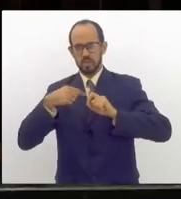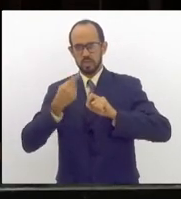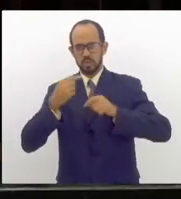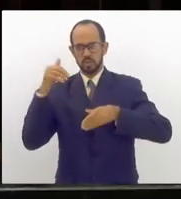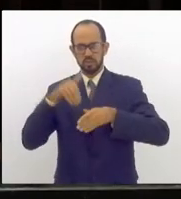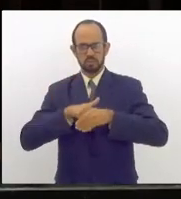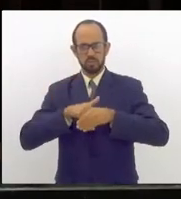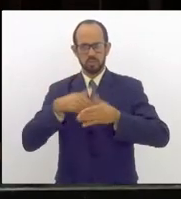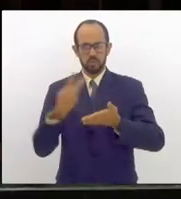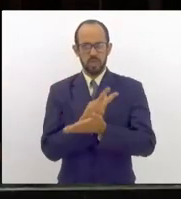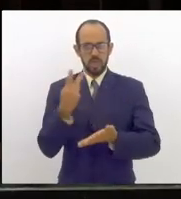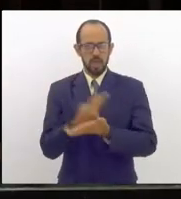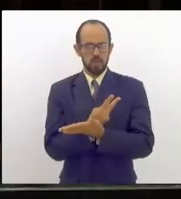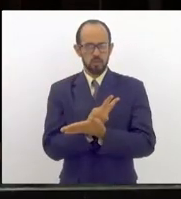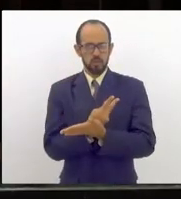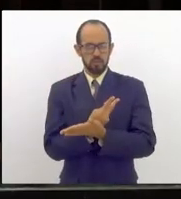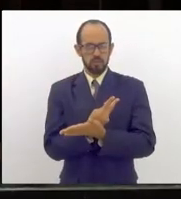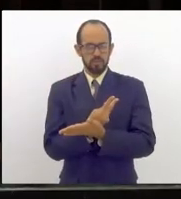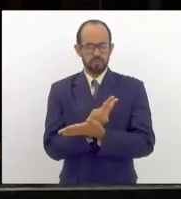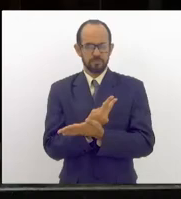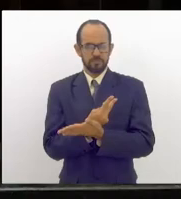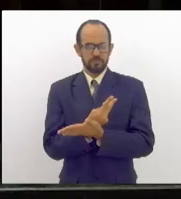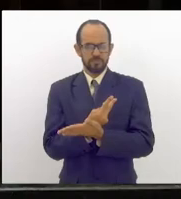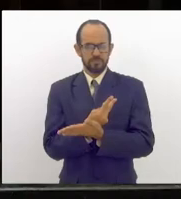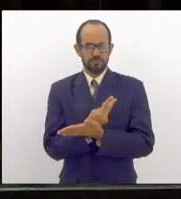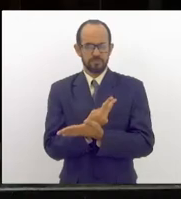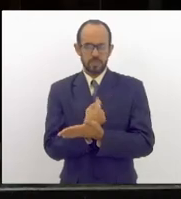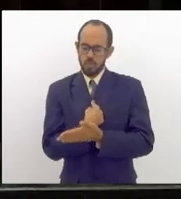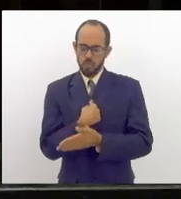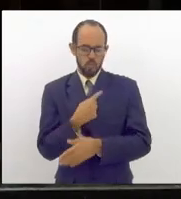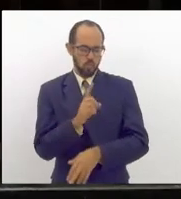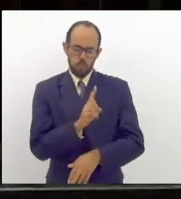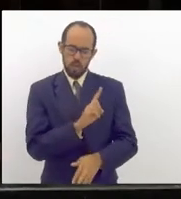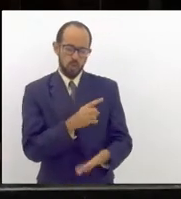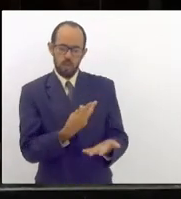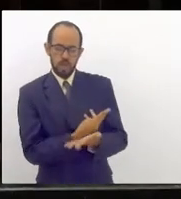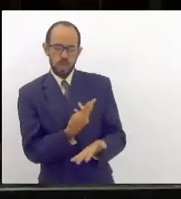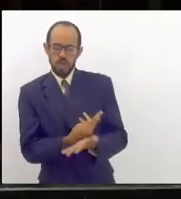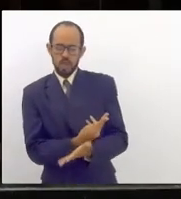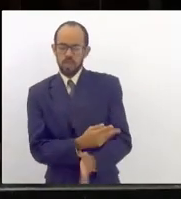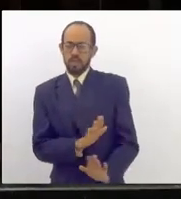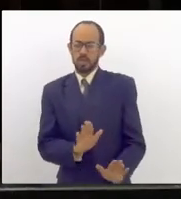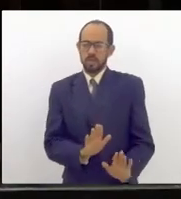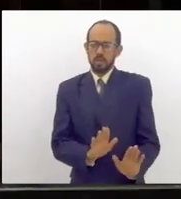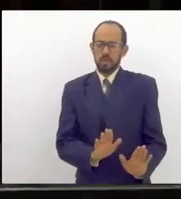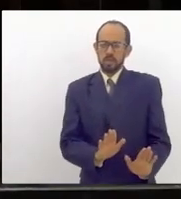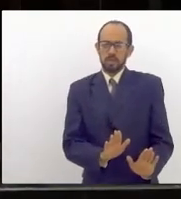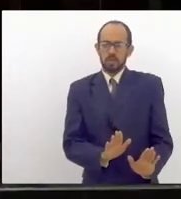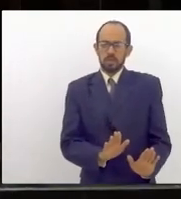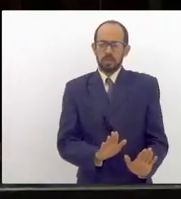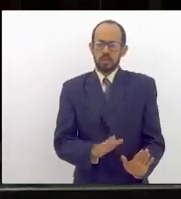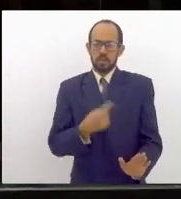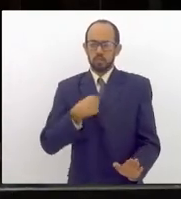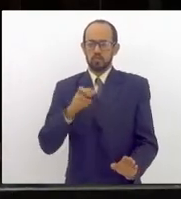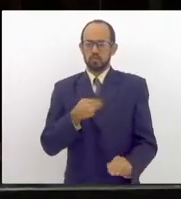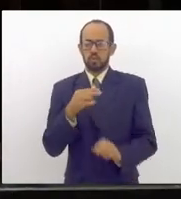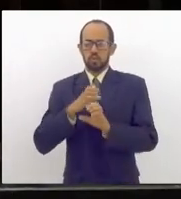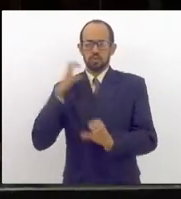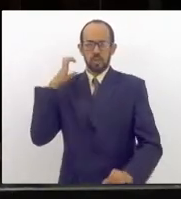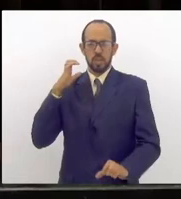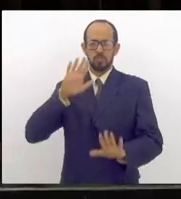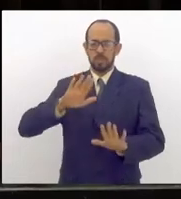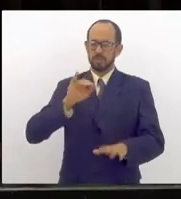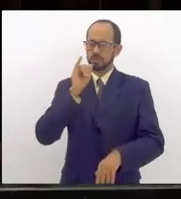votando errado eu com todo coisa que eu quero falar nas vezes coisas de aula sou engenheiro mas é muito